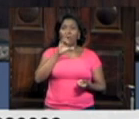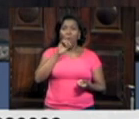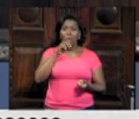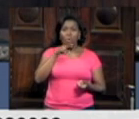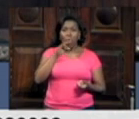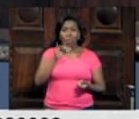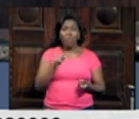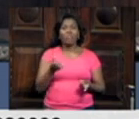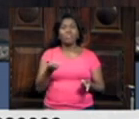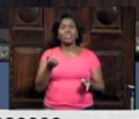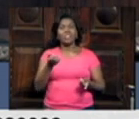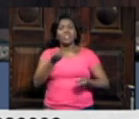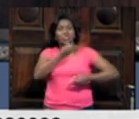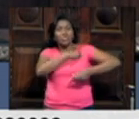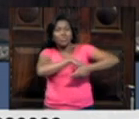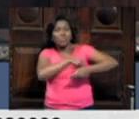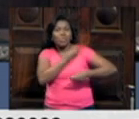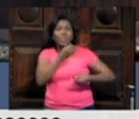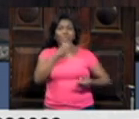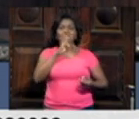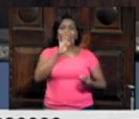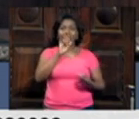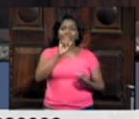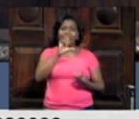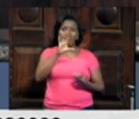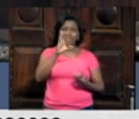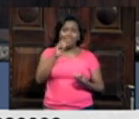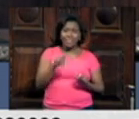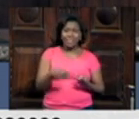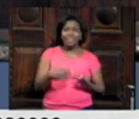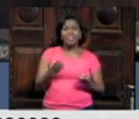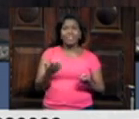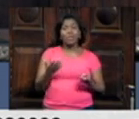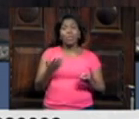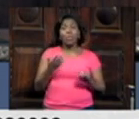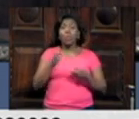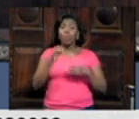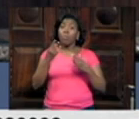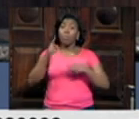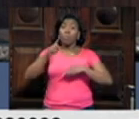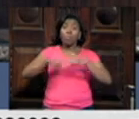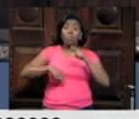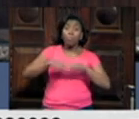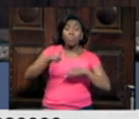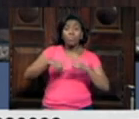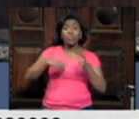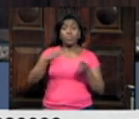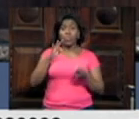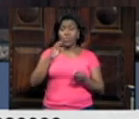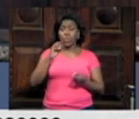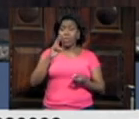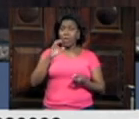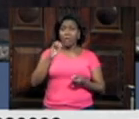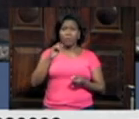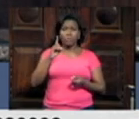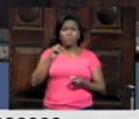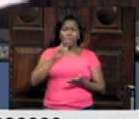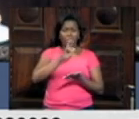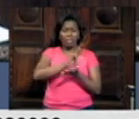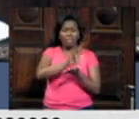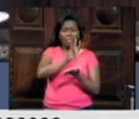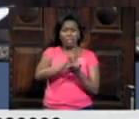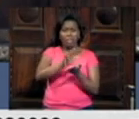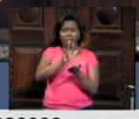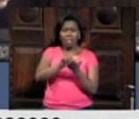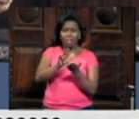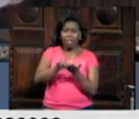desodorante, talco cosmético, ou produtos de tocador, né? Nós temos uma